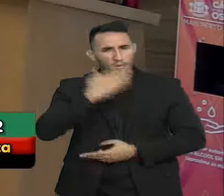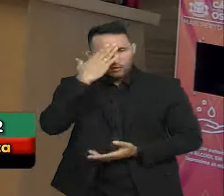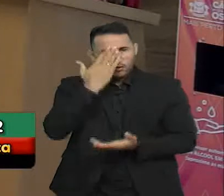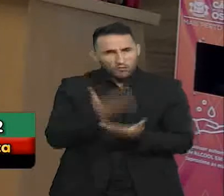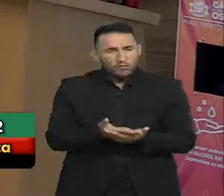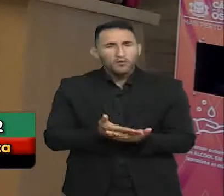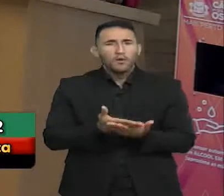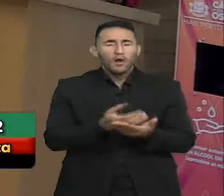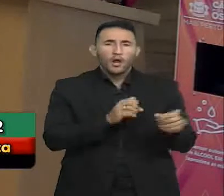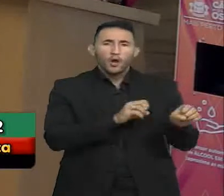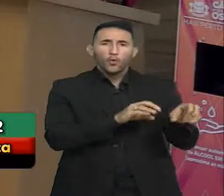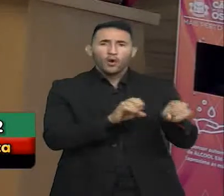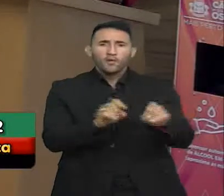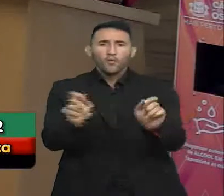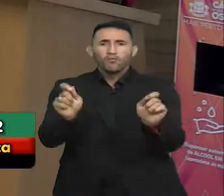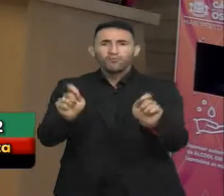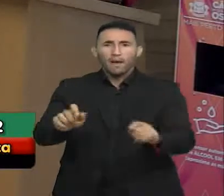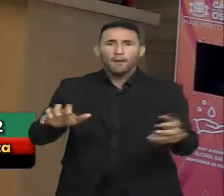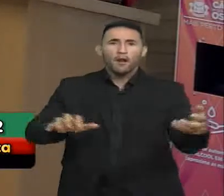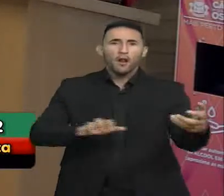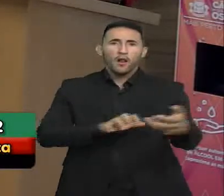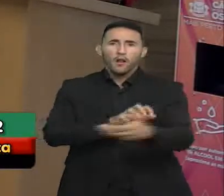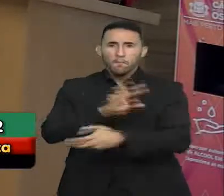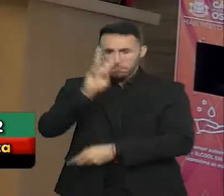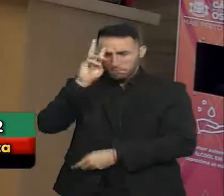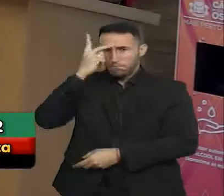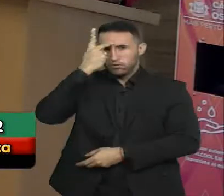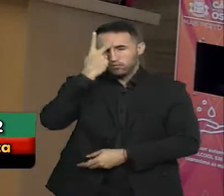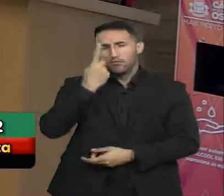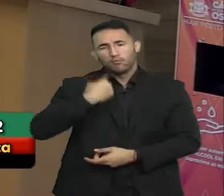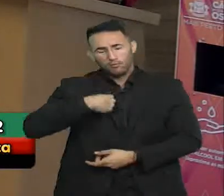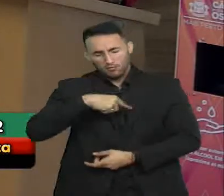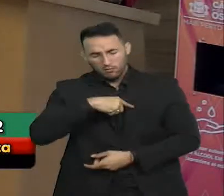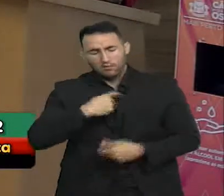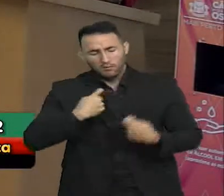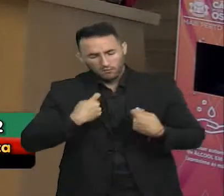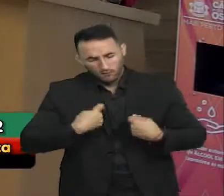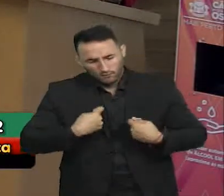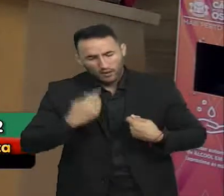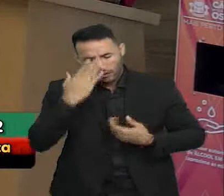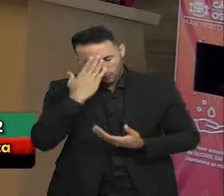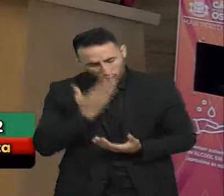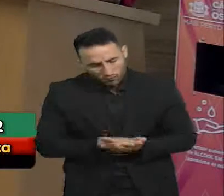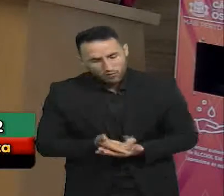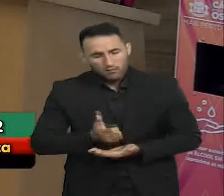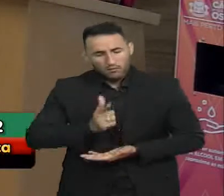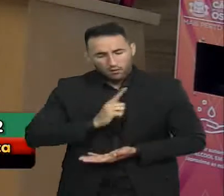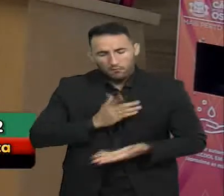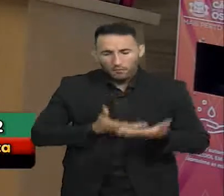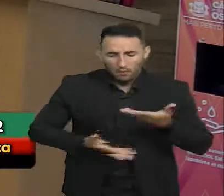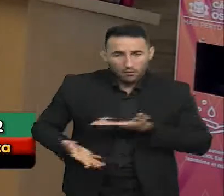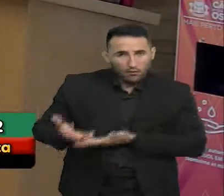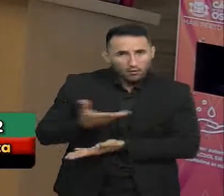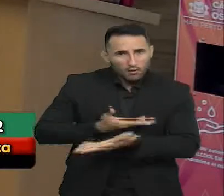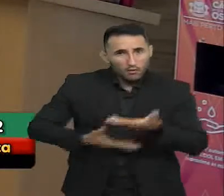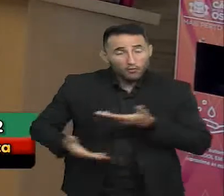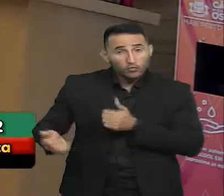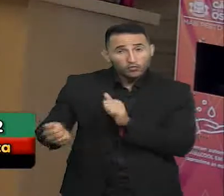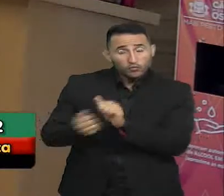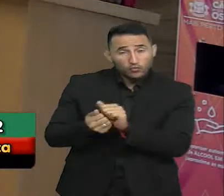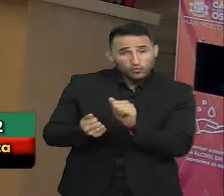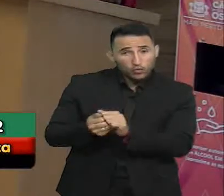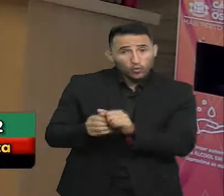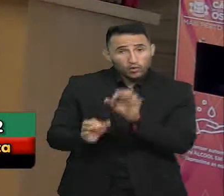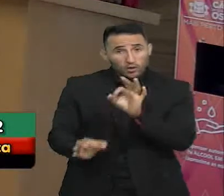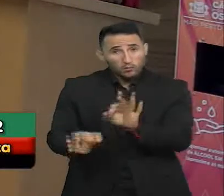como força transformadora. Acreditamos muito. Temos mediação com o Tribunal de